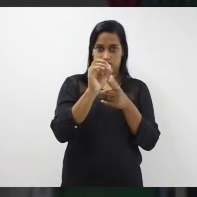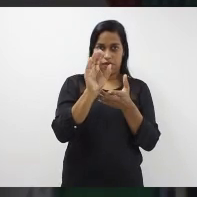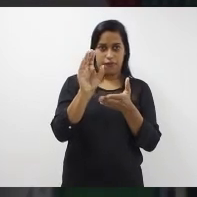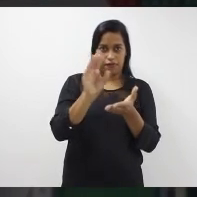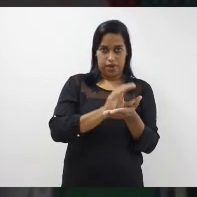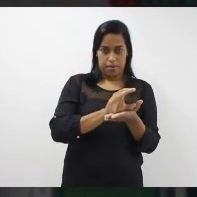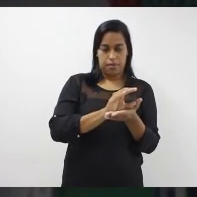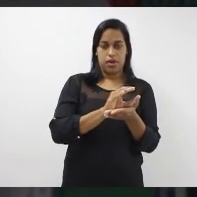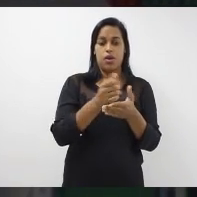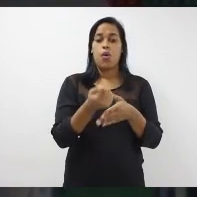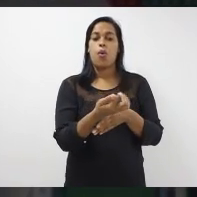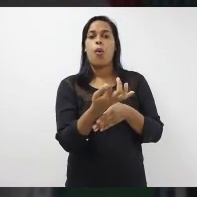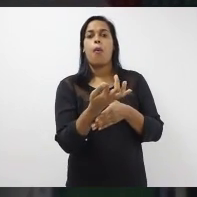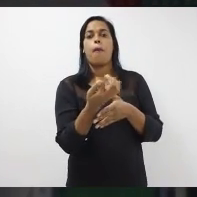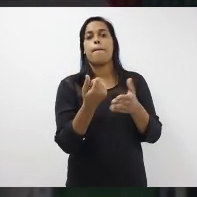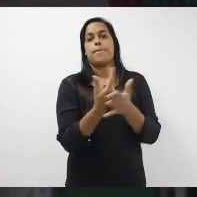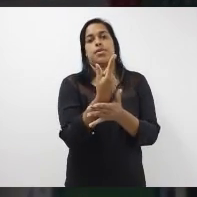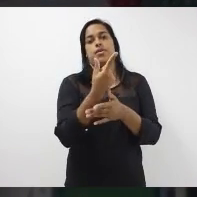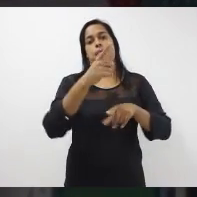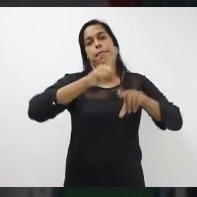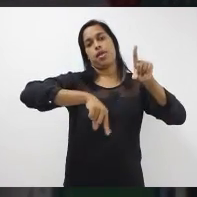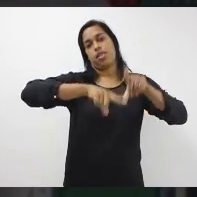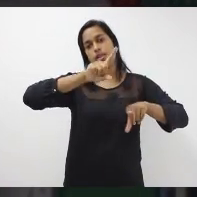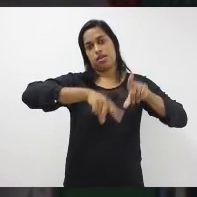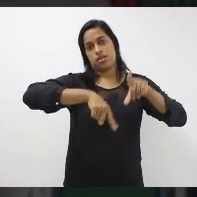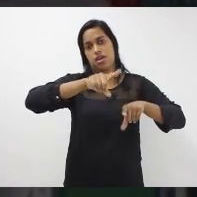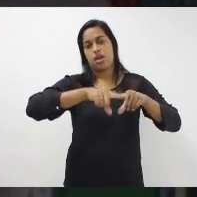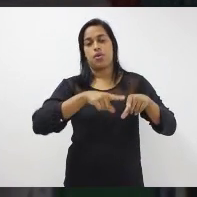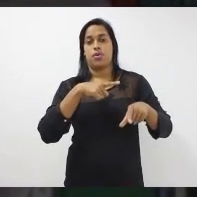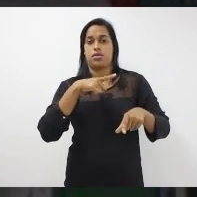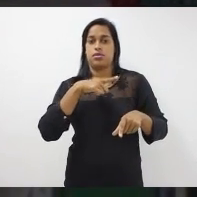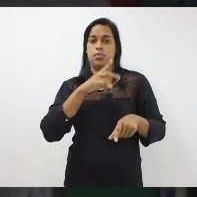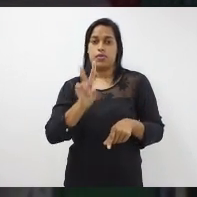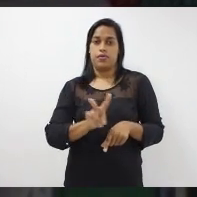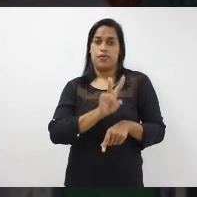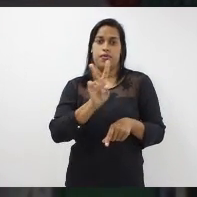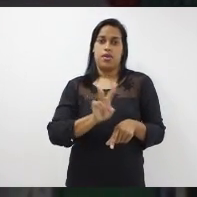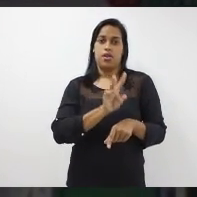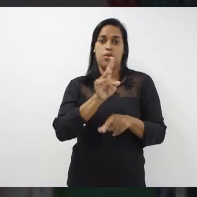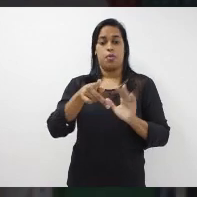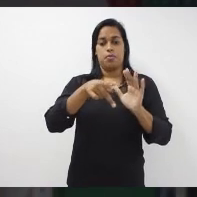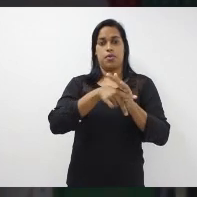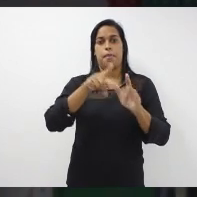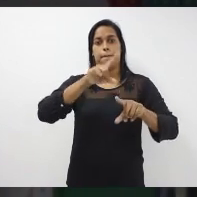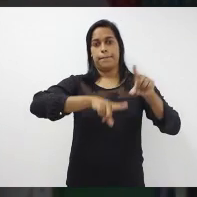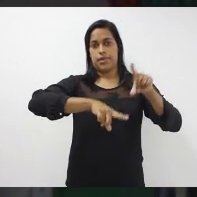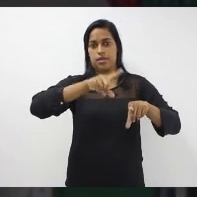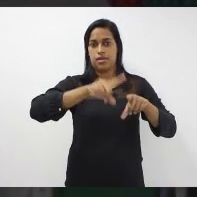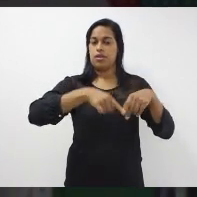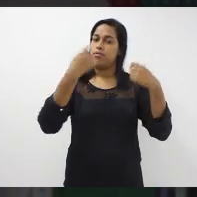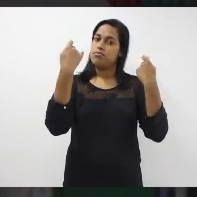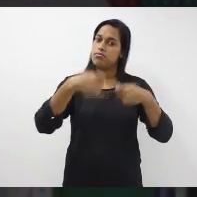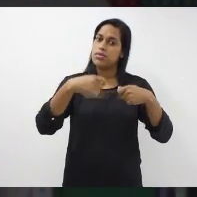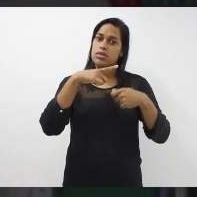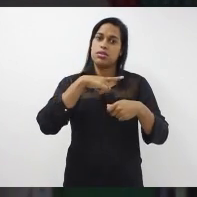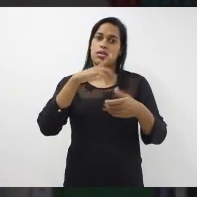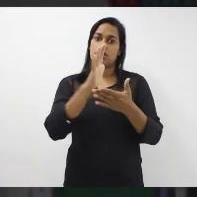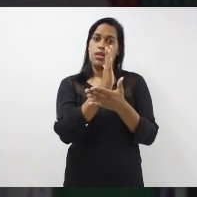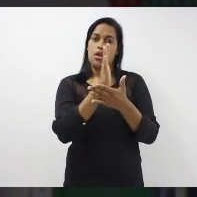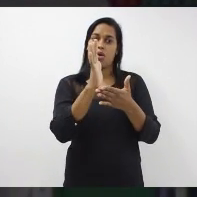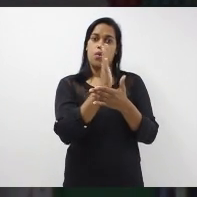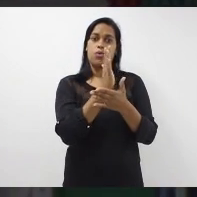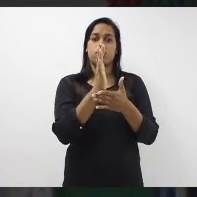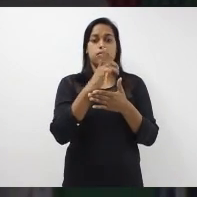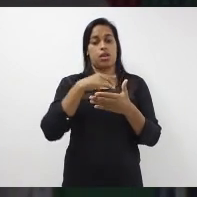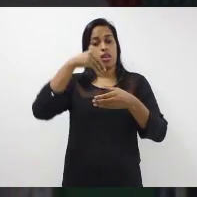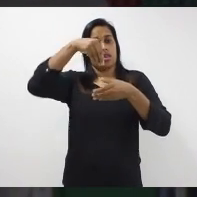material. Além do material, do valor que a gente gastou comprando o próprio material, ainda vai ter custo envolvido